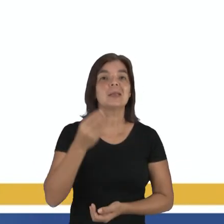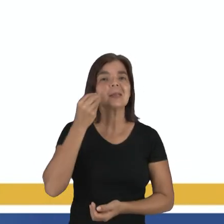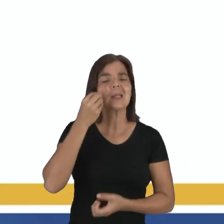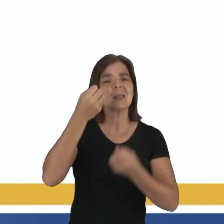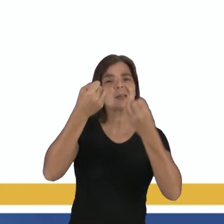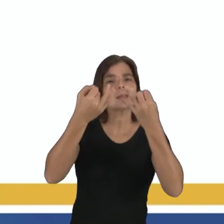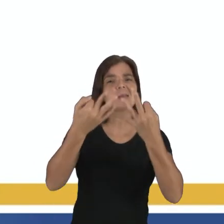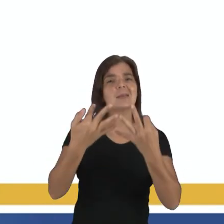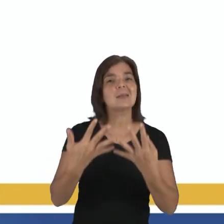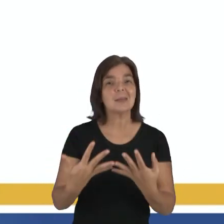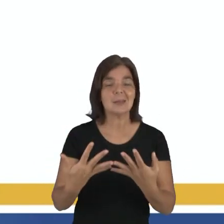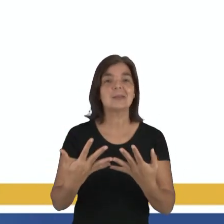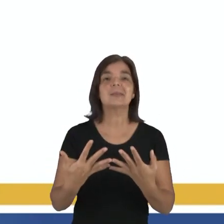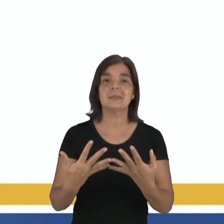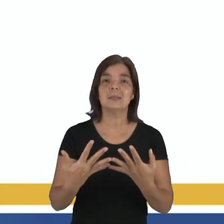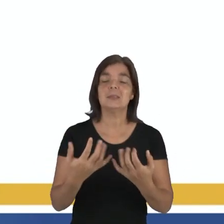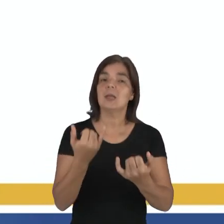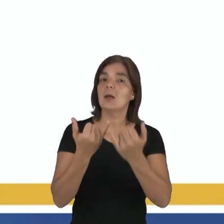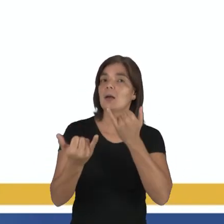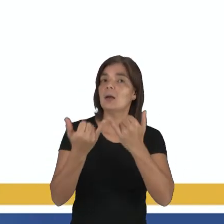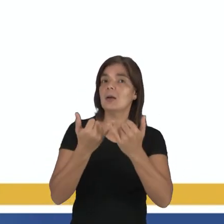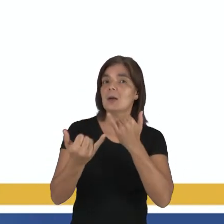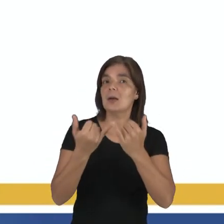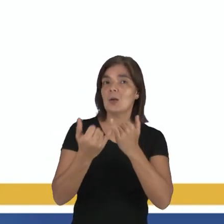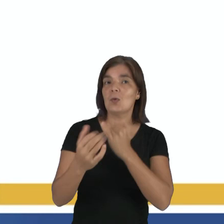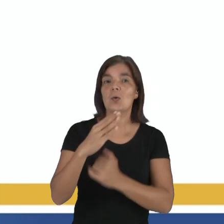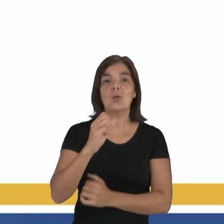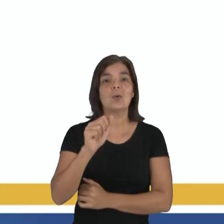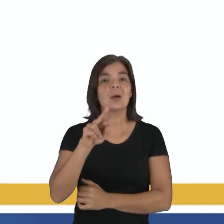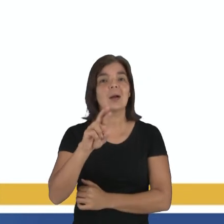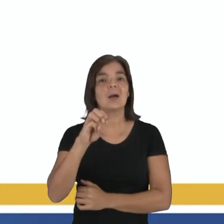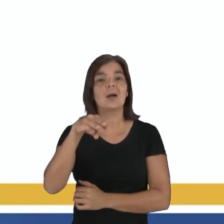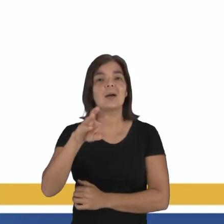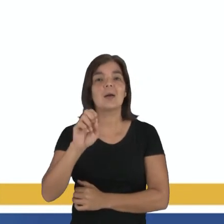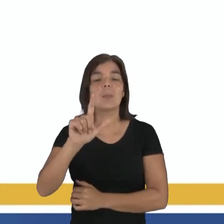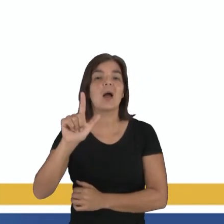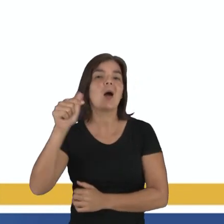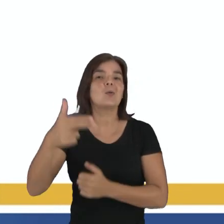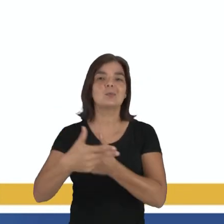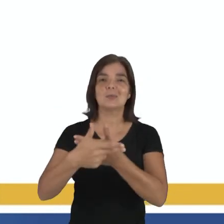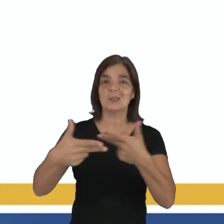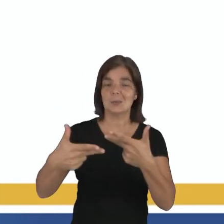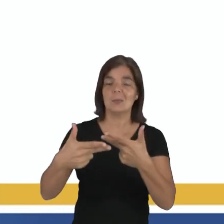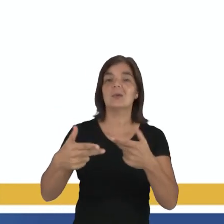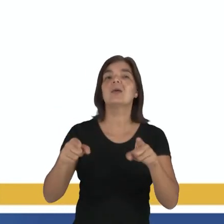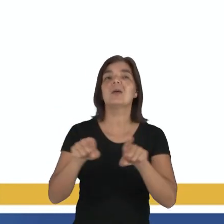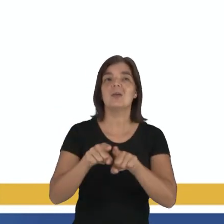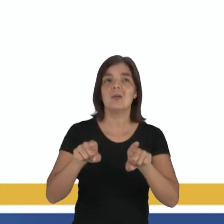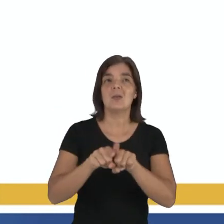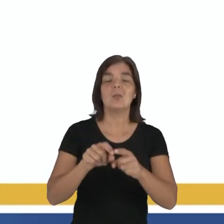tenta explicar assemelhando o caramelo a outras coisas,